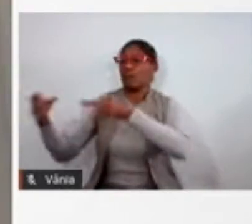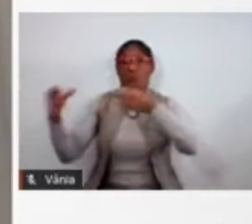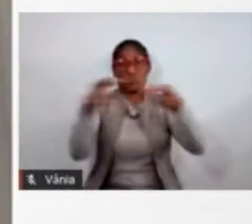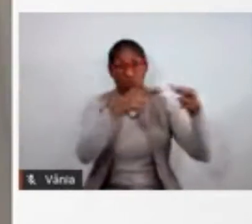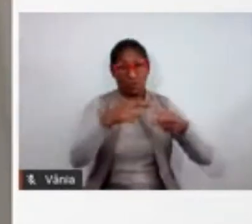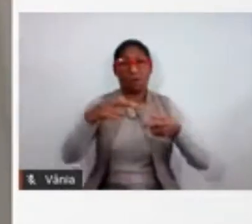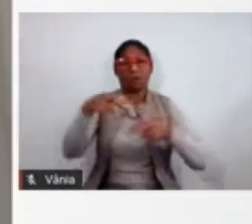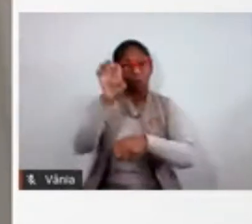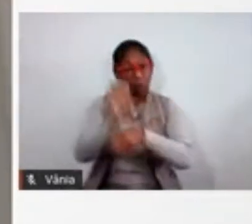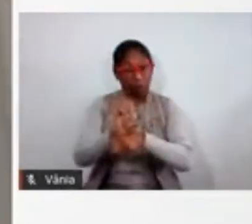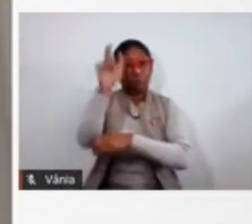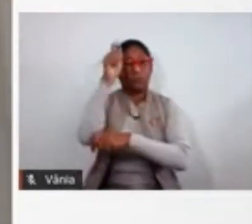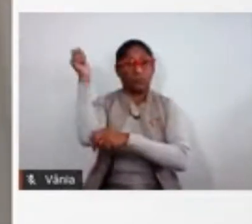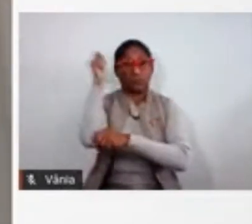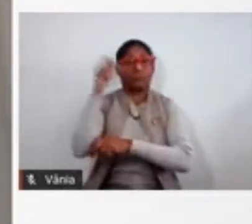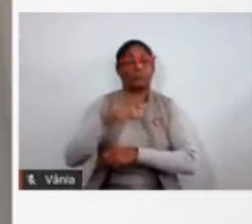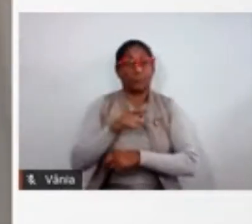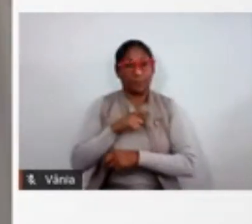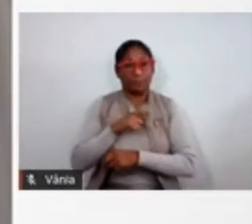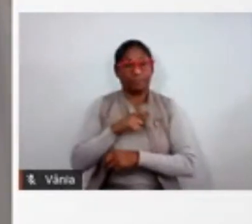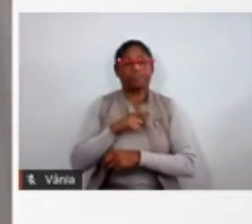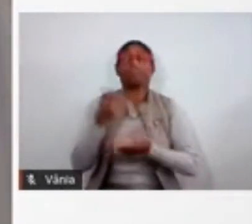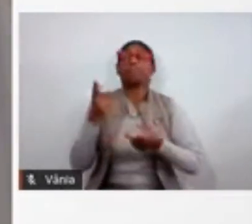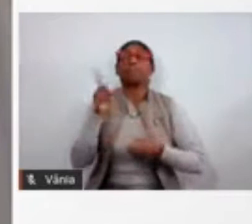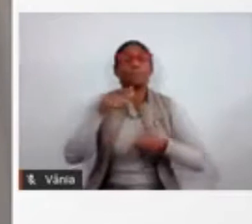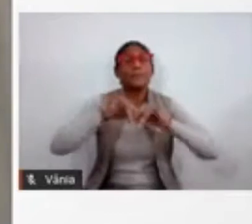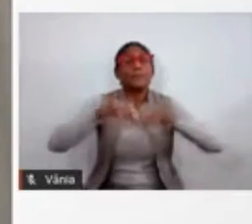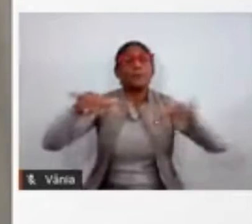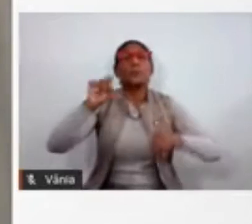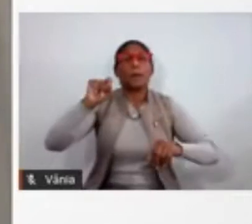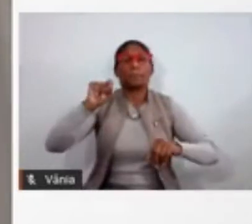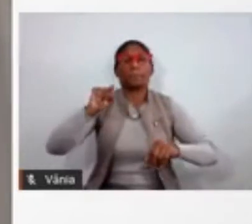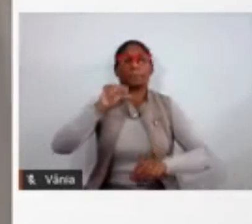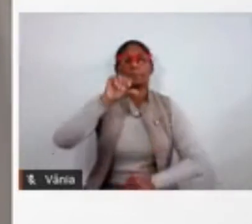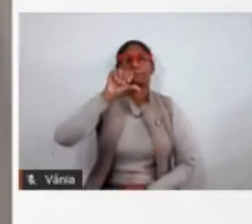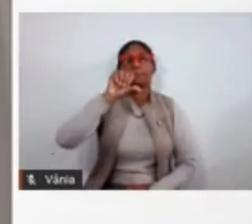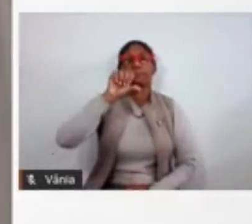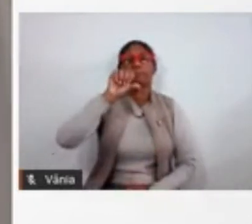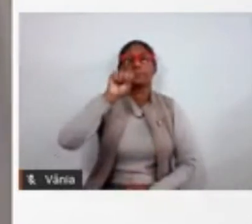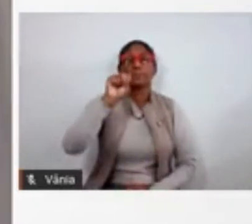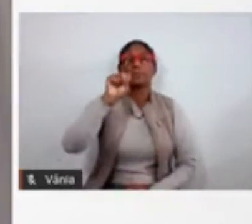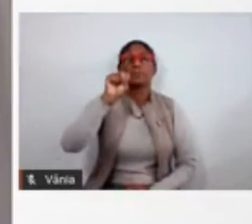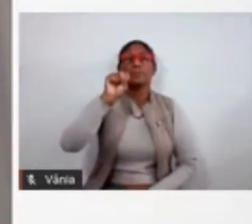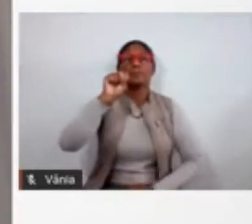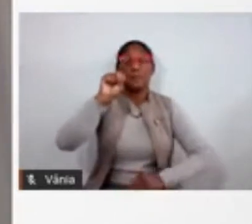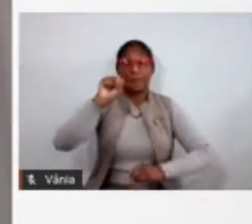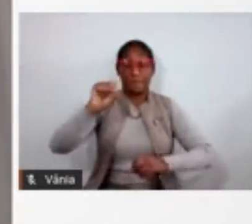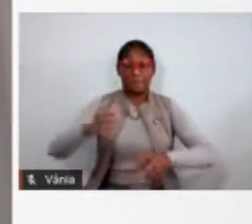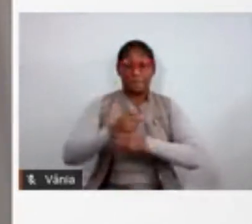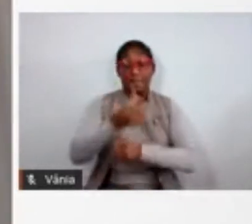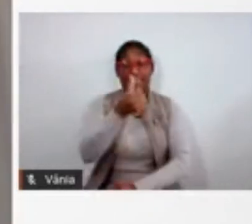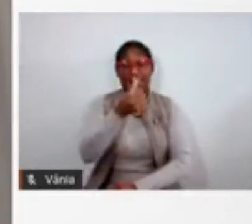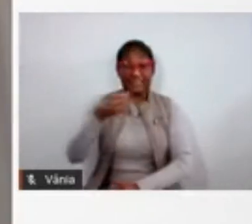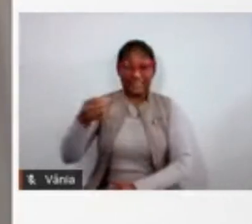do estado do Rio Grande do Sul. Nós vamos usar o sistema de alertas da Defesa Civil, que conta com mais de 600 mil